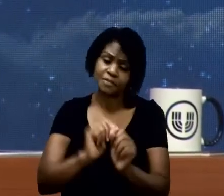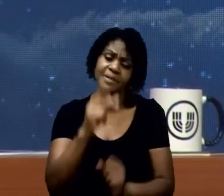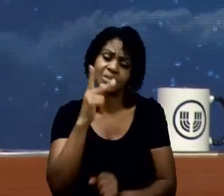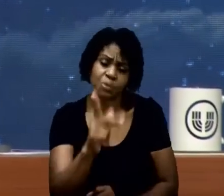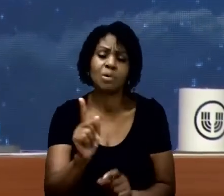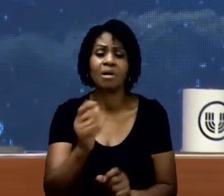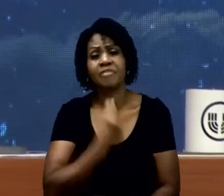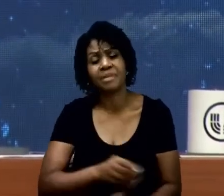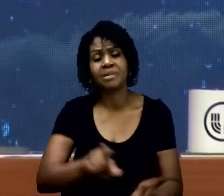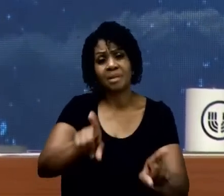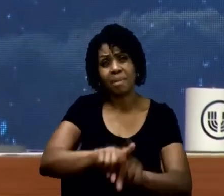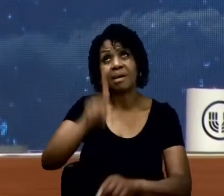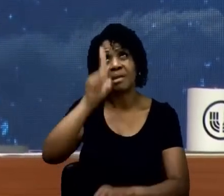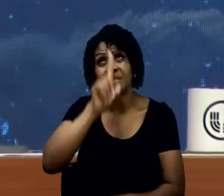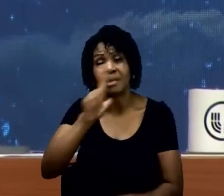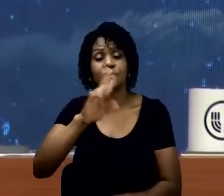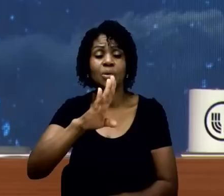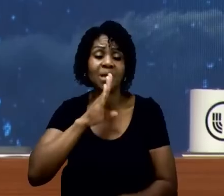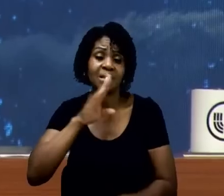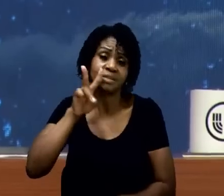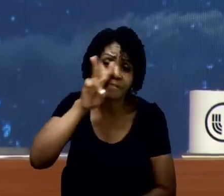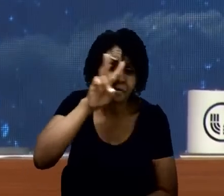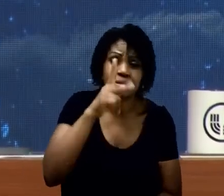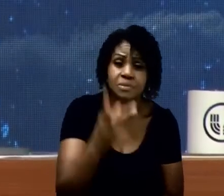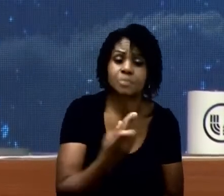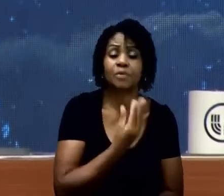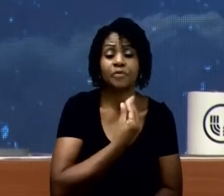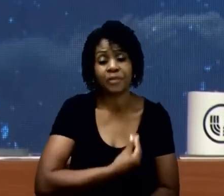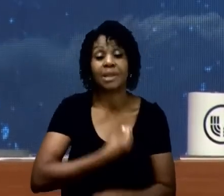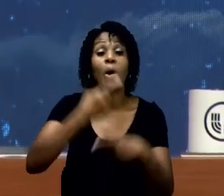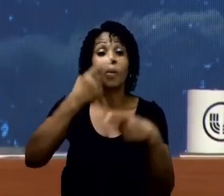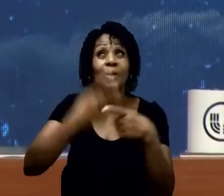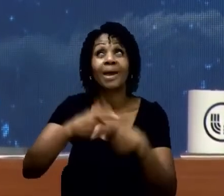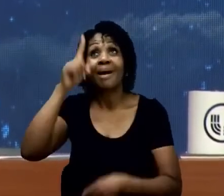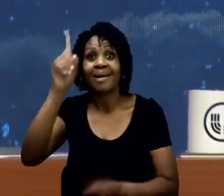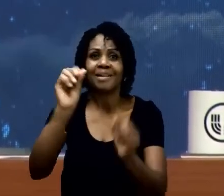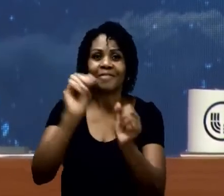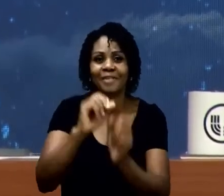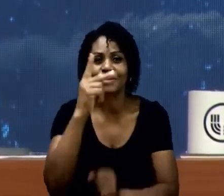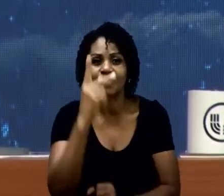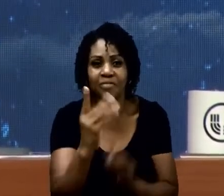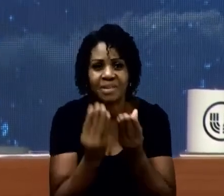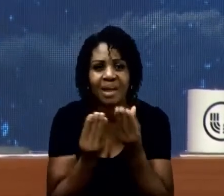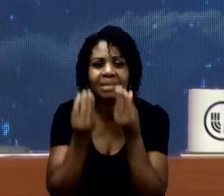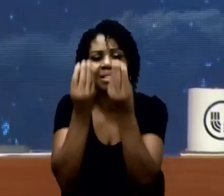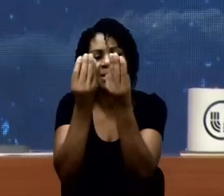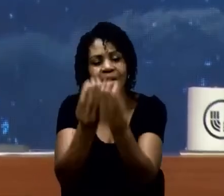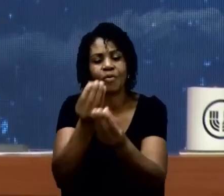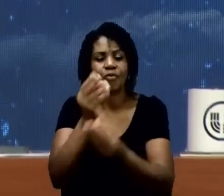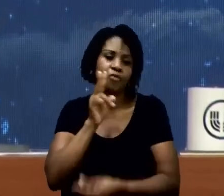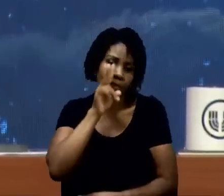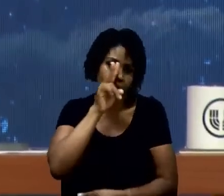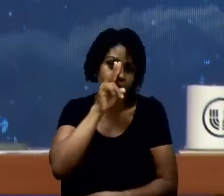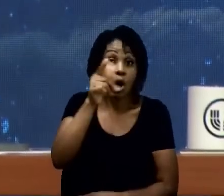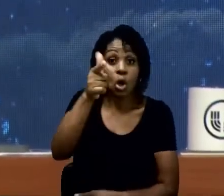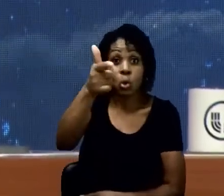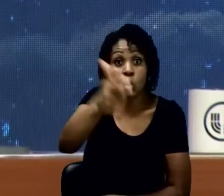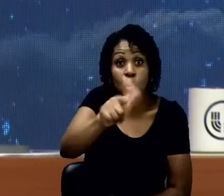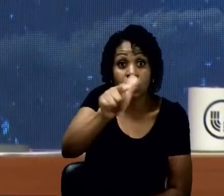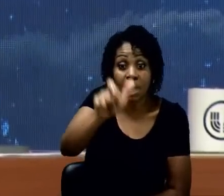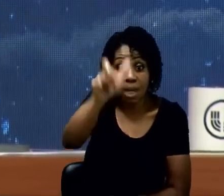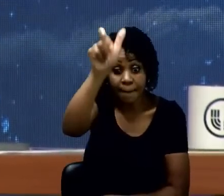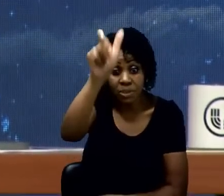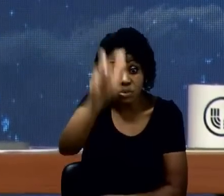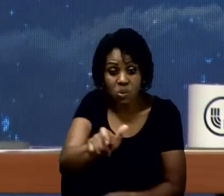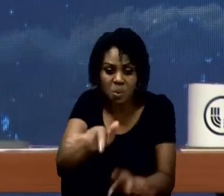sua vida. Ele conhece o teu potencial. Sabe por quê? Porque foi ele que deu o potencial. E eu digo mais. Não tem ninguém com